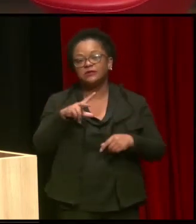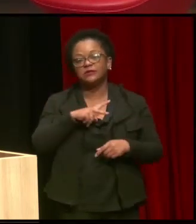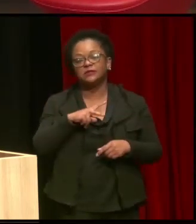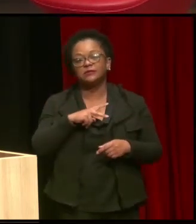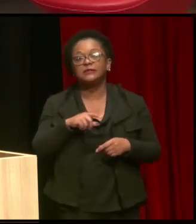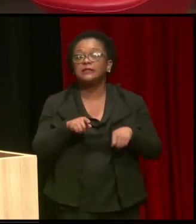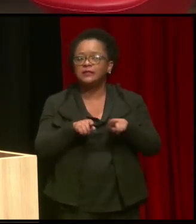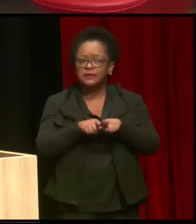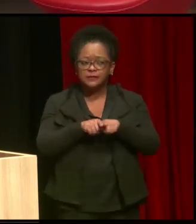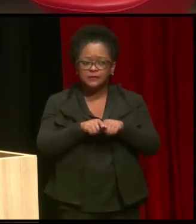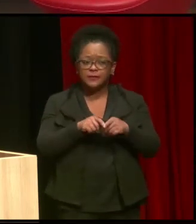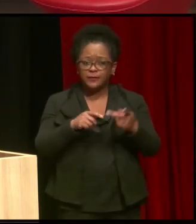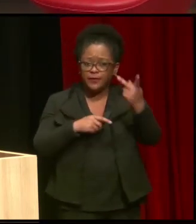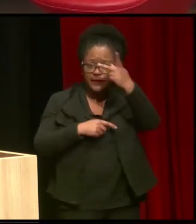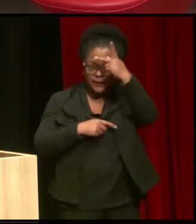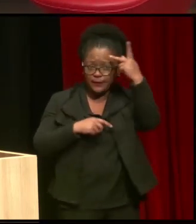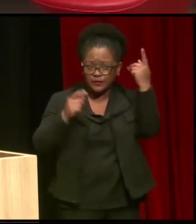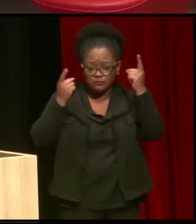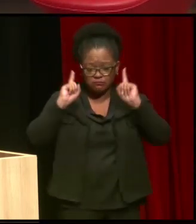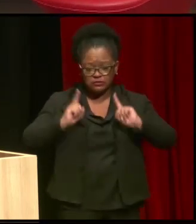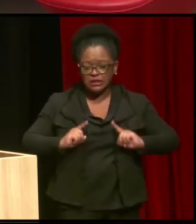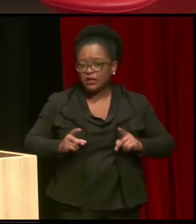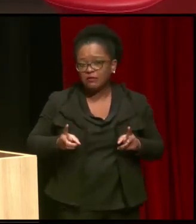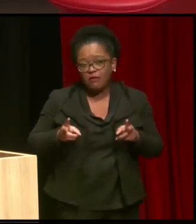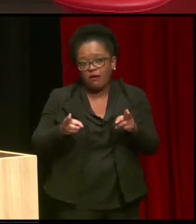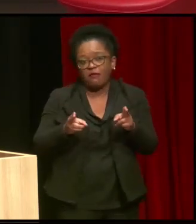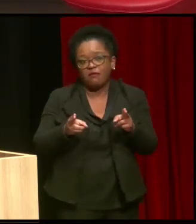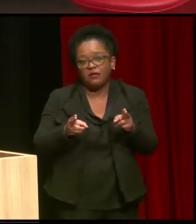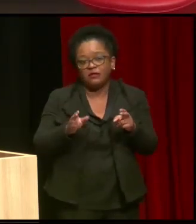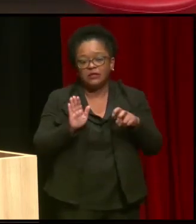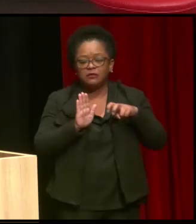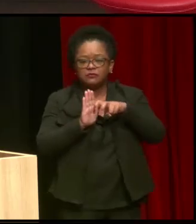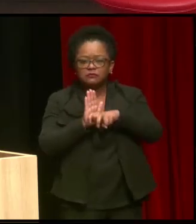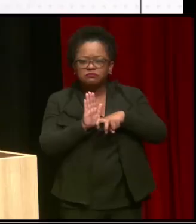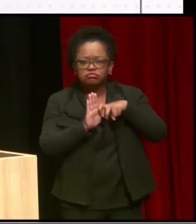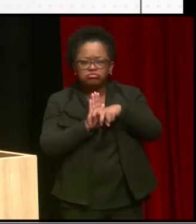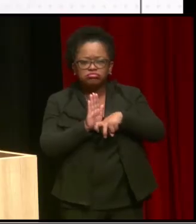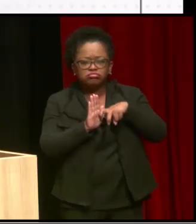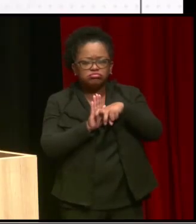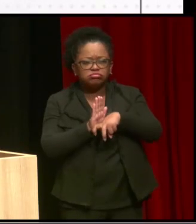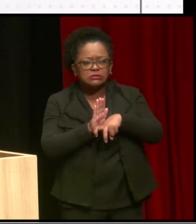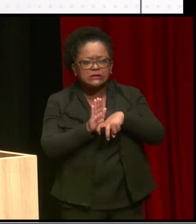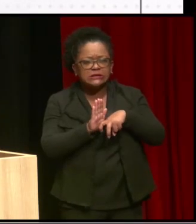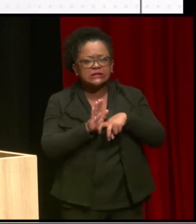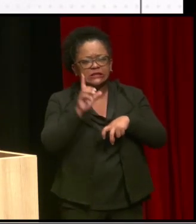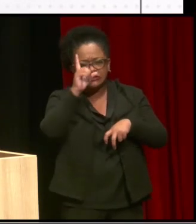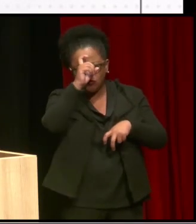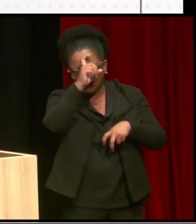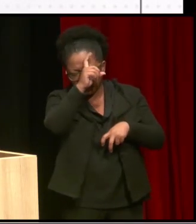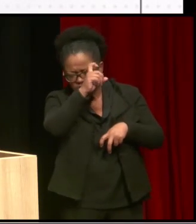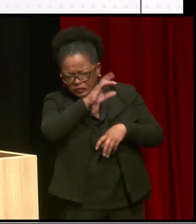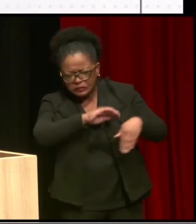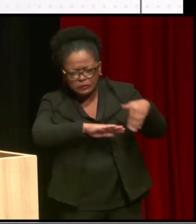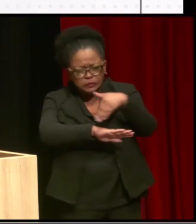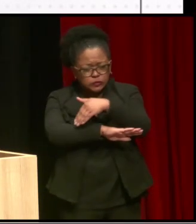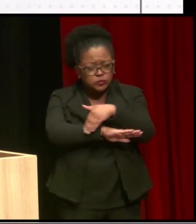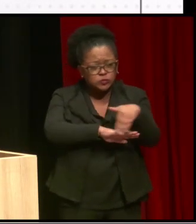mesma coisa. Certo? Olha aqui, ó, pessoas com cadeiras de roda encontram dificuldade de transitarem livremente pelos espaços da